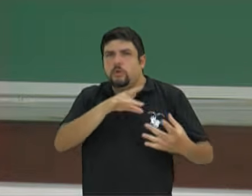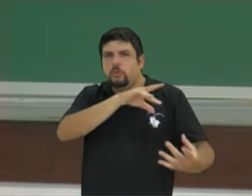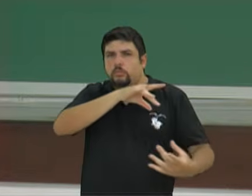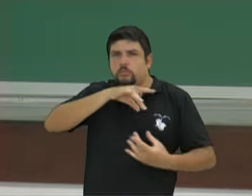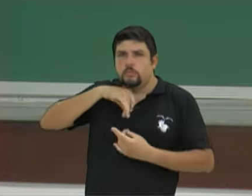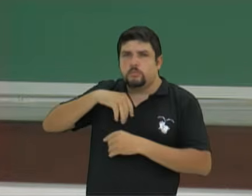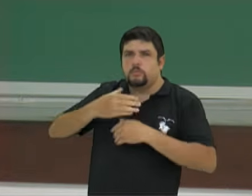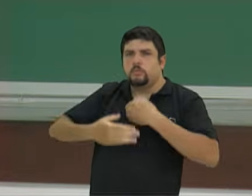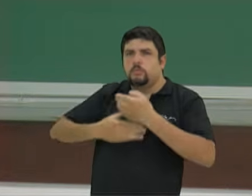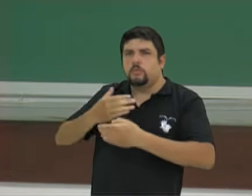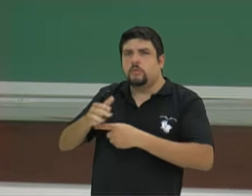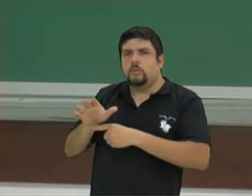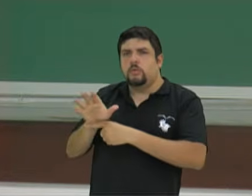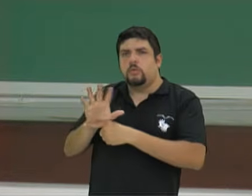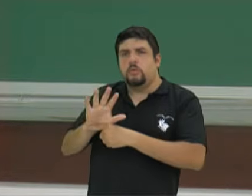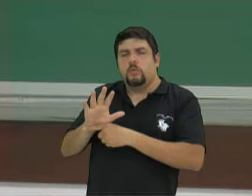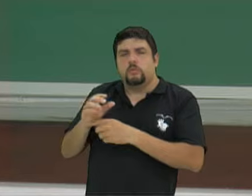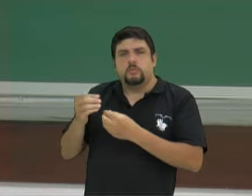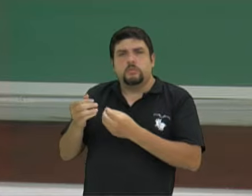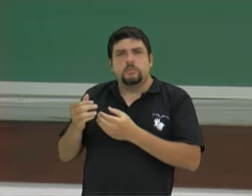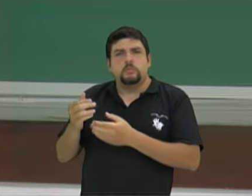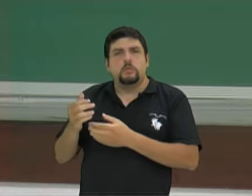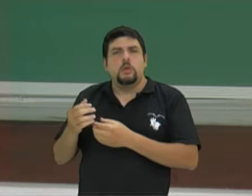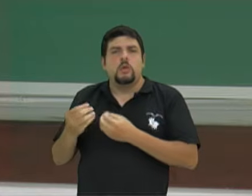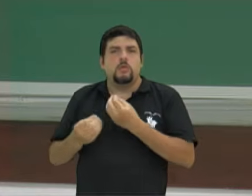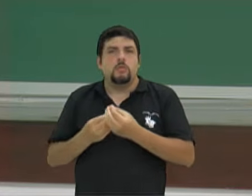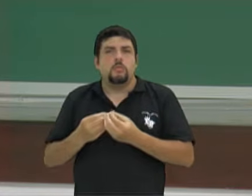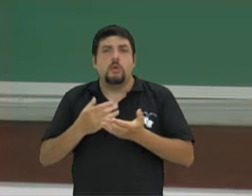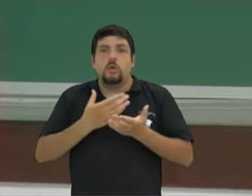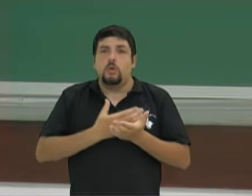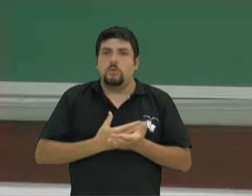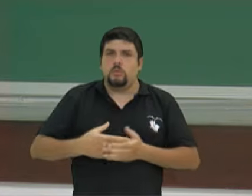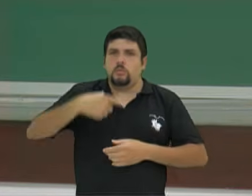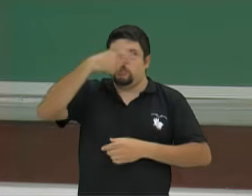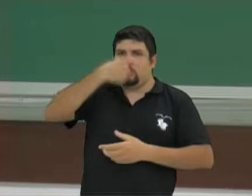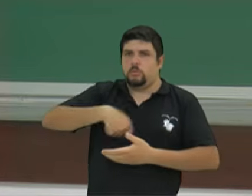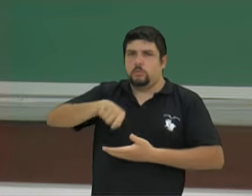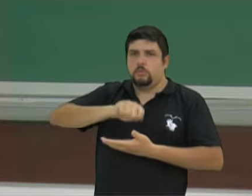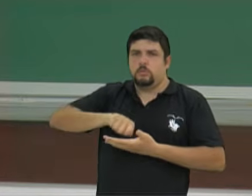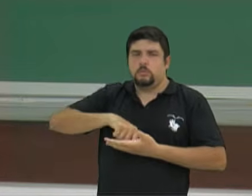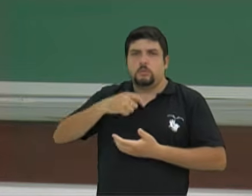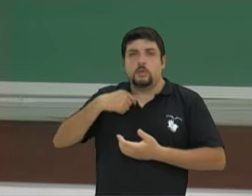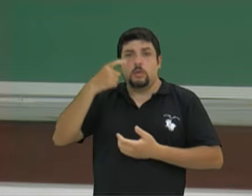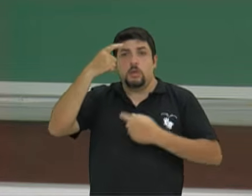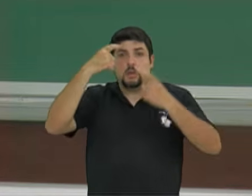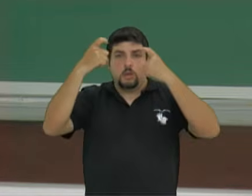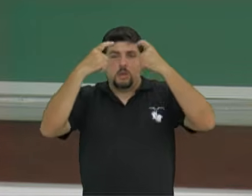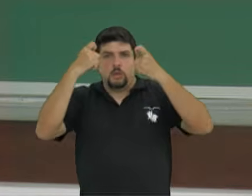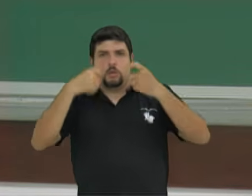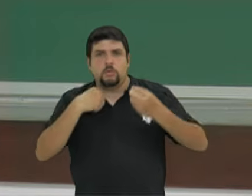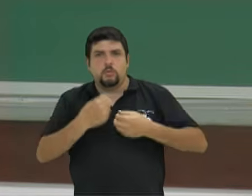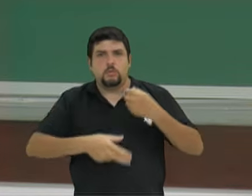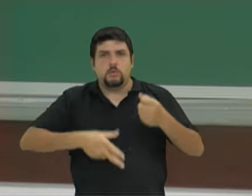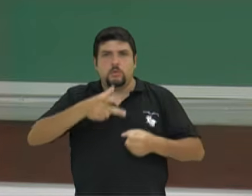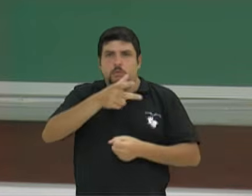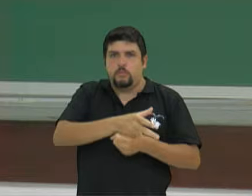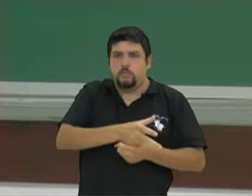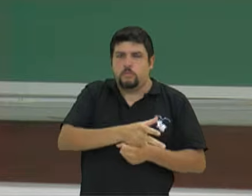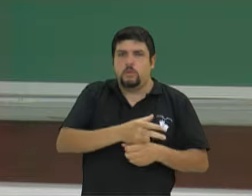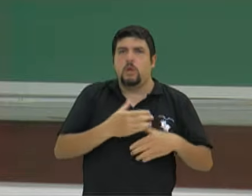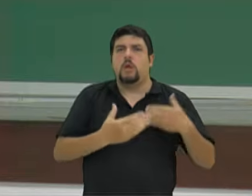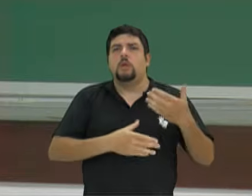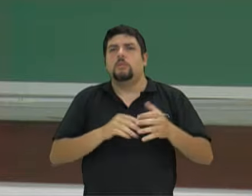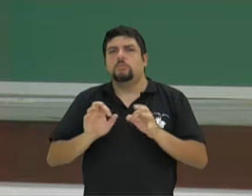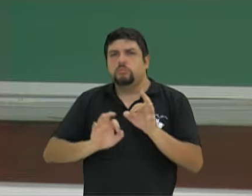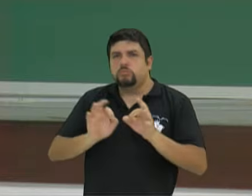forma definitiva na montagem. Tá? Então ele vai começar com a ideia lá, na filmagem a gente vai fazer, e quando o cara vai editar, montar,